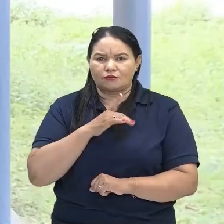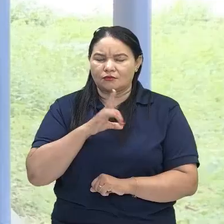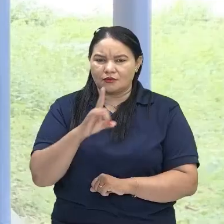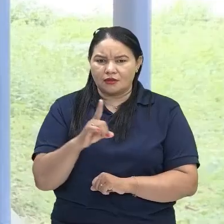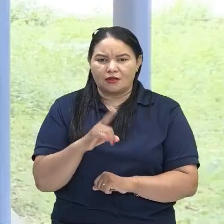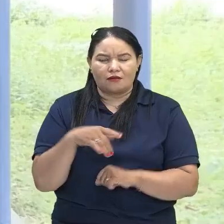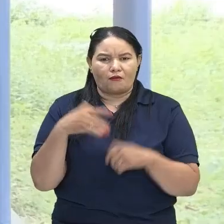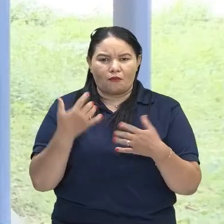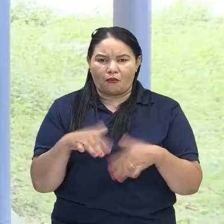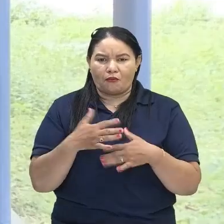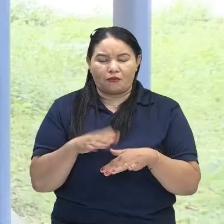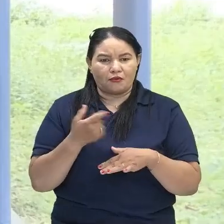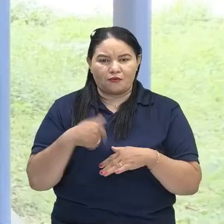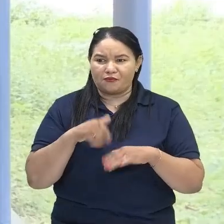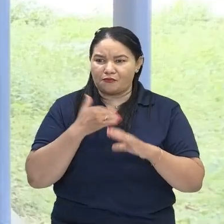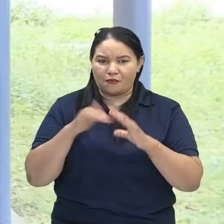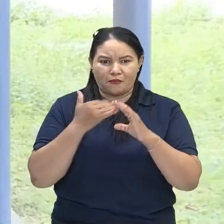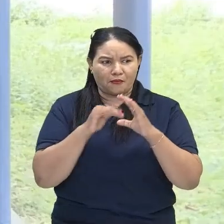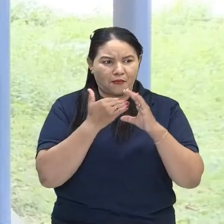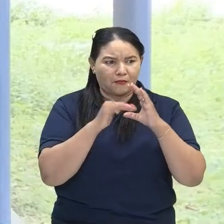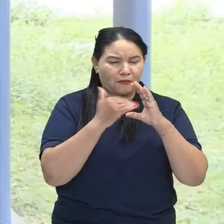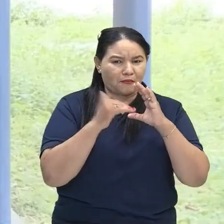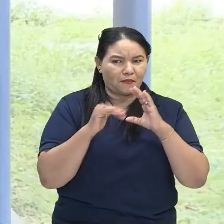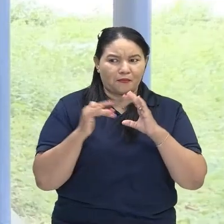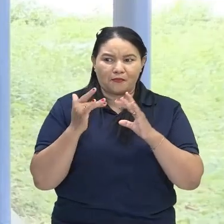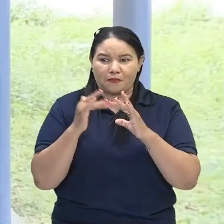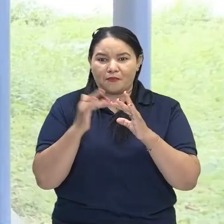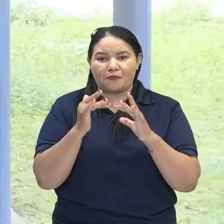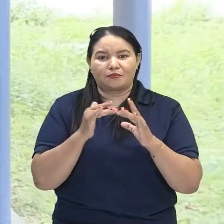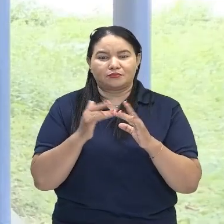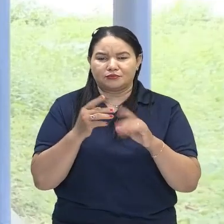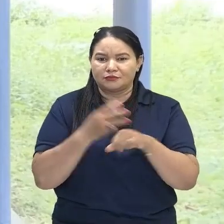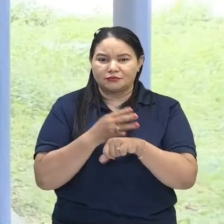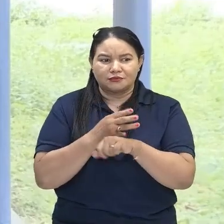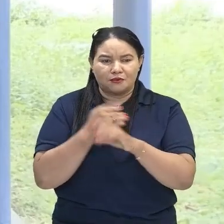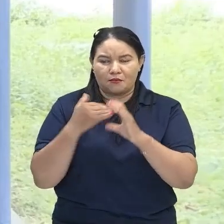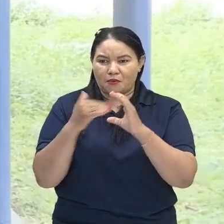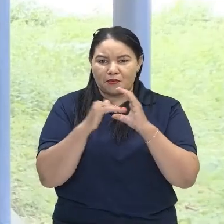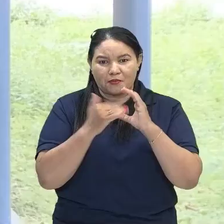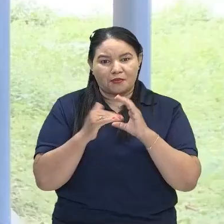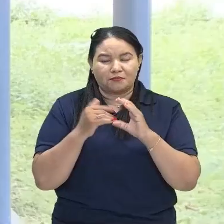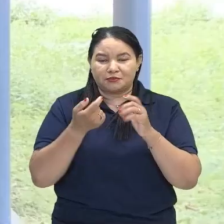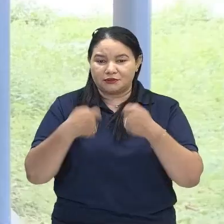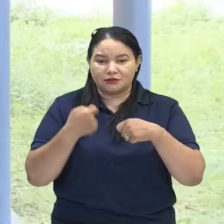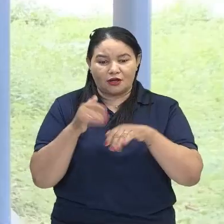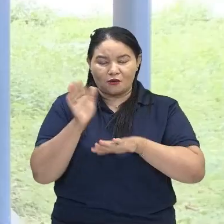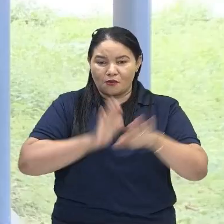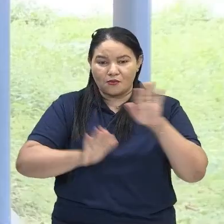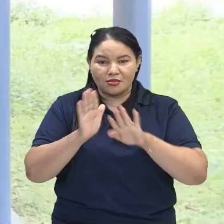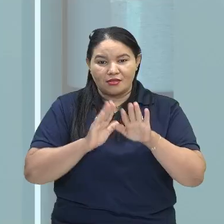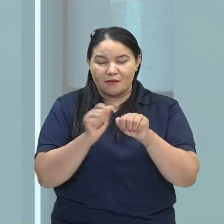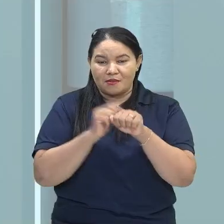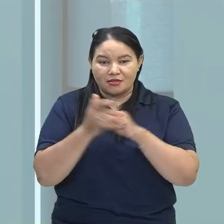mandar isso para todos os meus contatos. Temos que tomar cuidado para a pandemia não voltar.